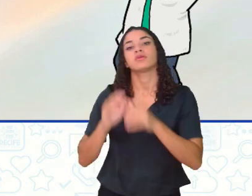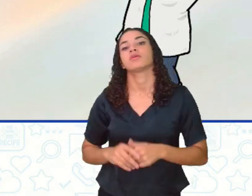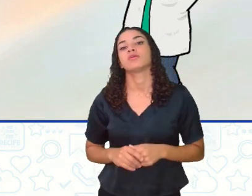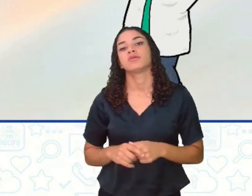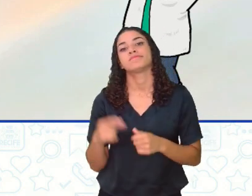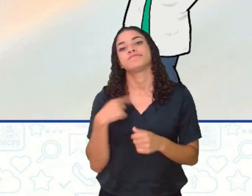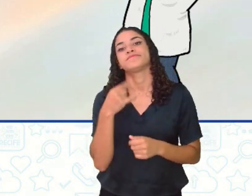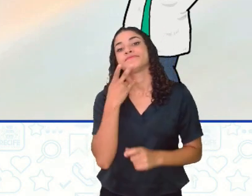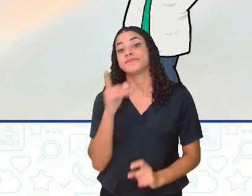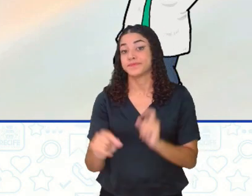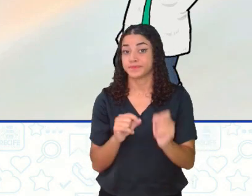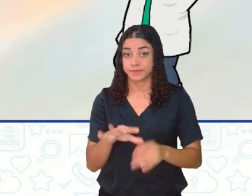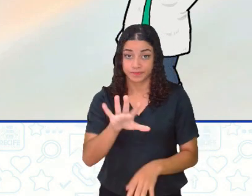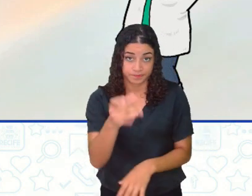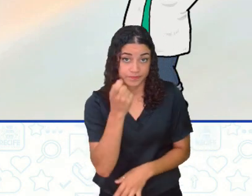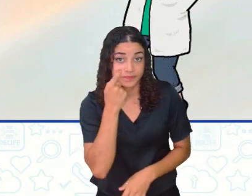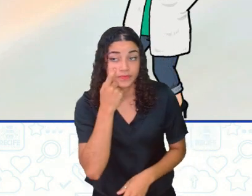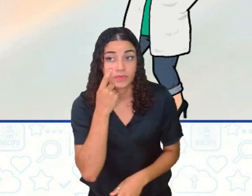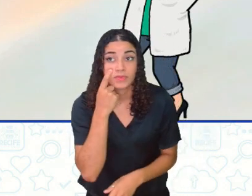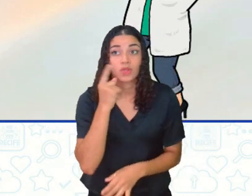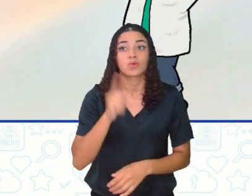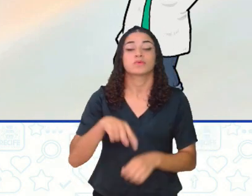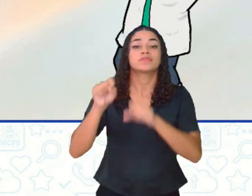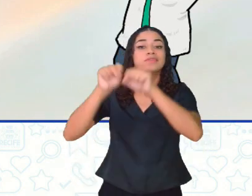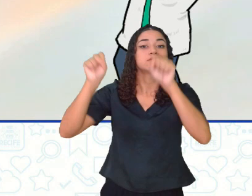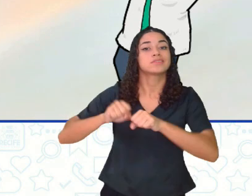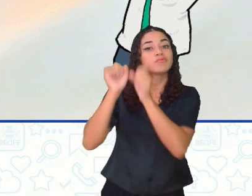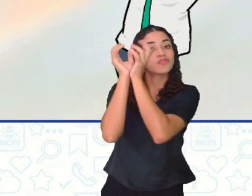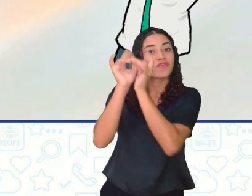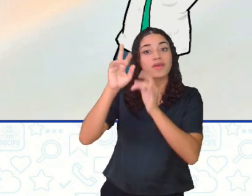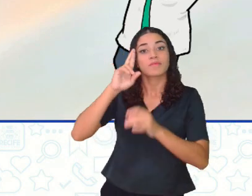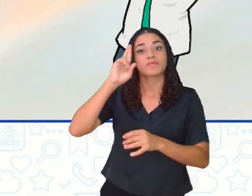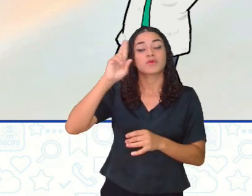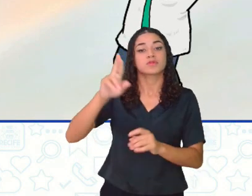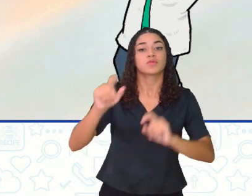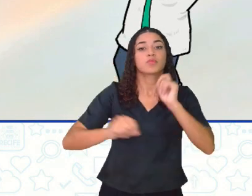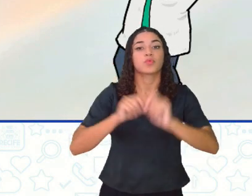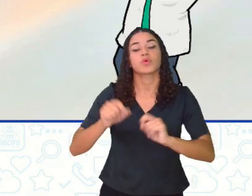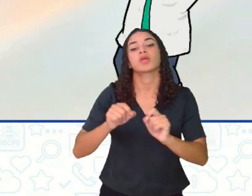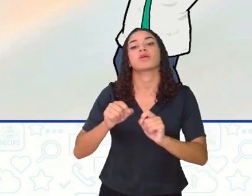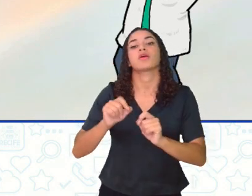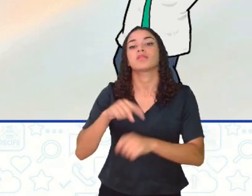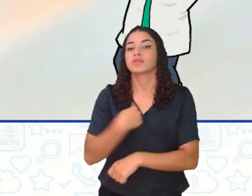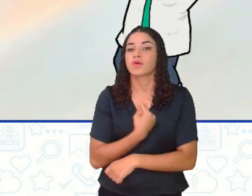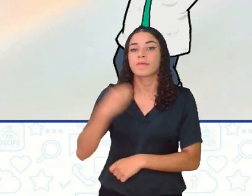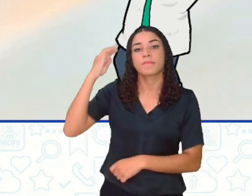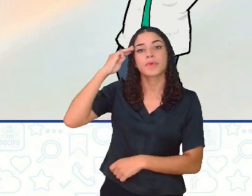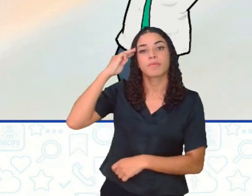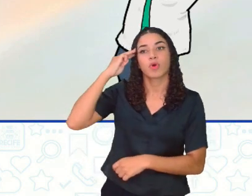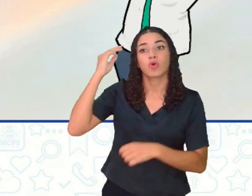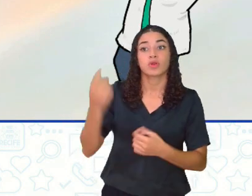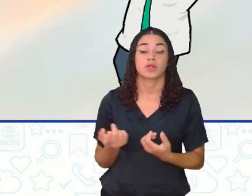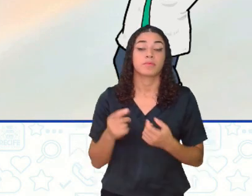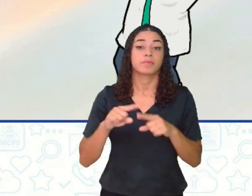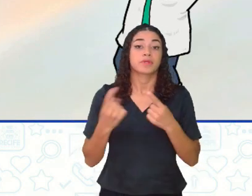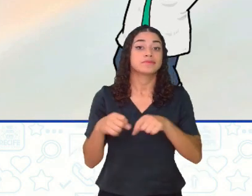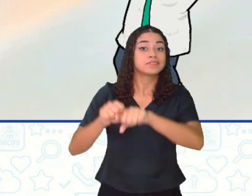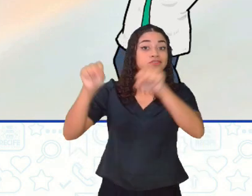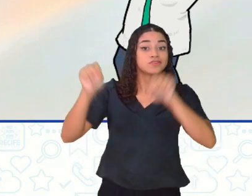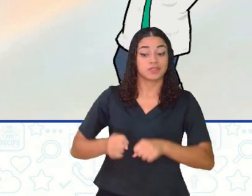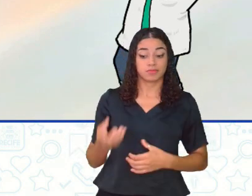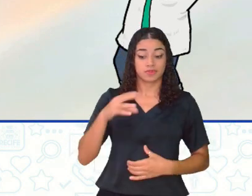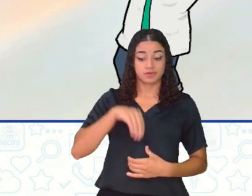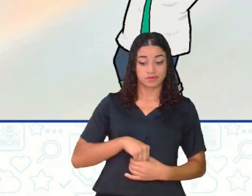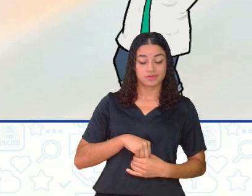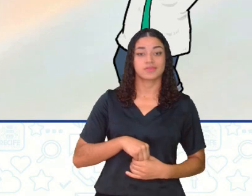olha, professora, o sistema nervoso é responsável pela nossa memória. O sistema reprodutor é responsável pela vinda